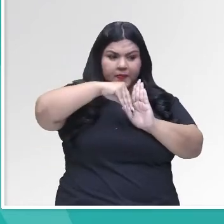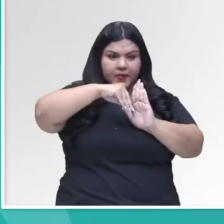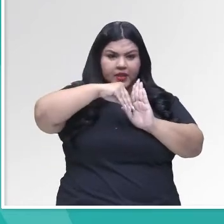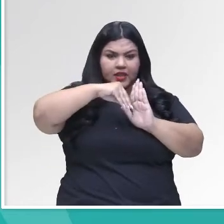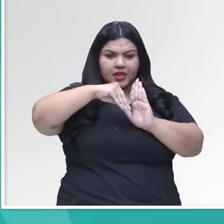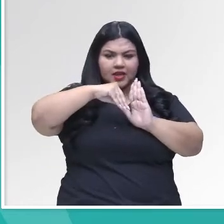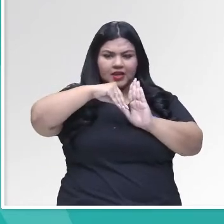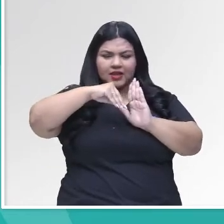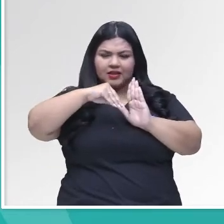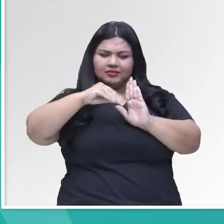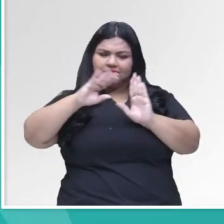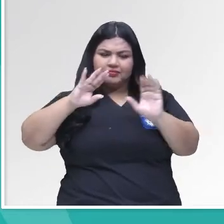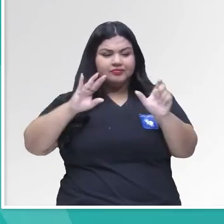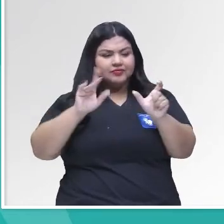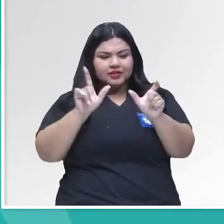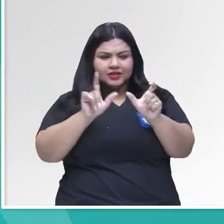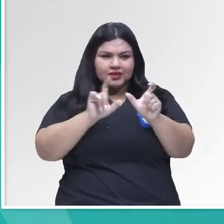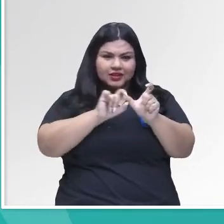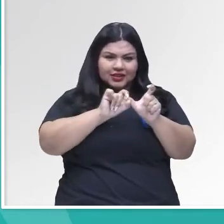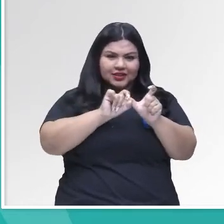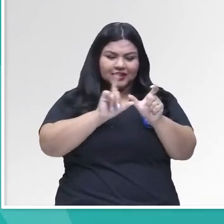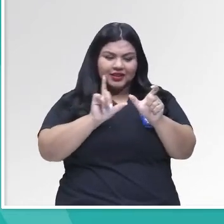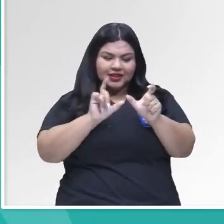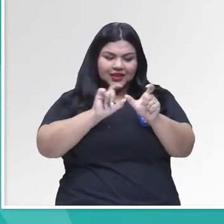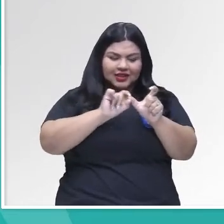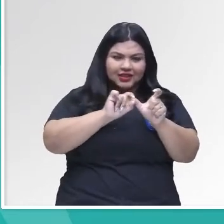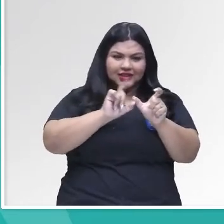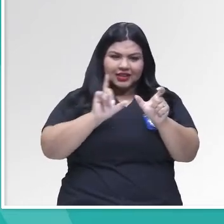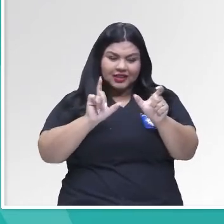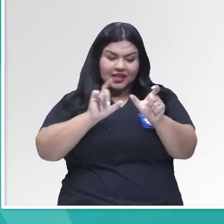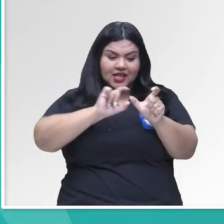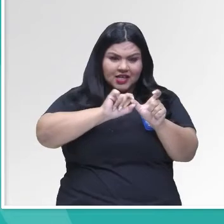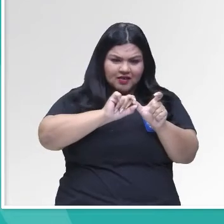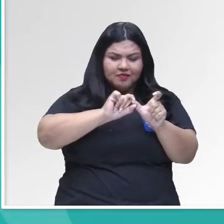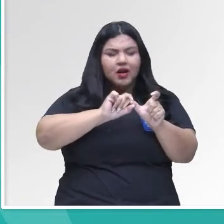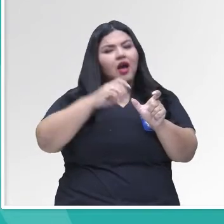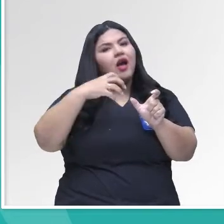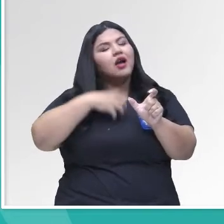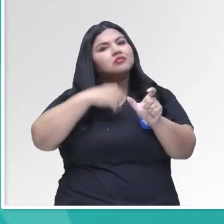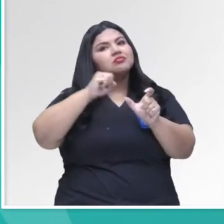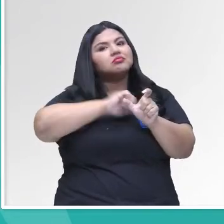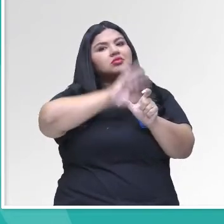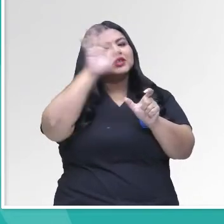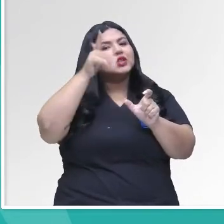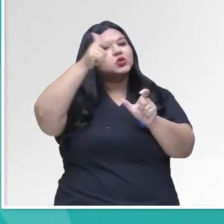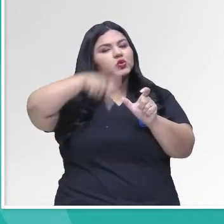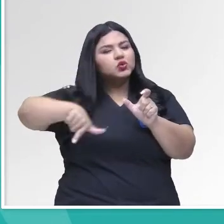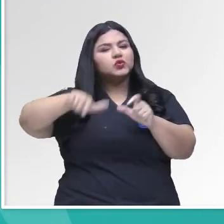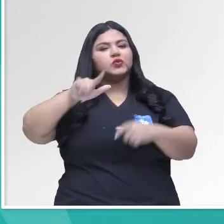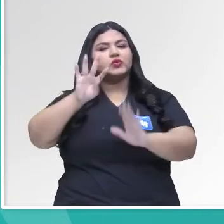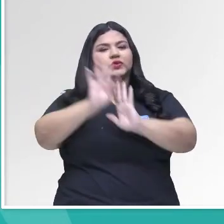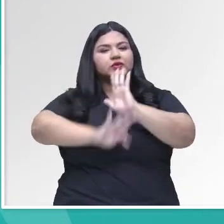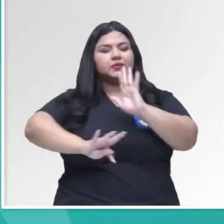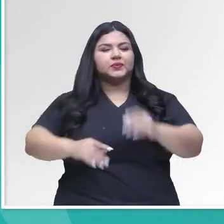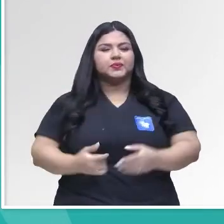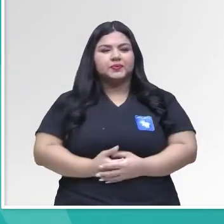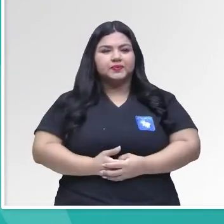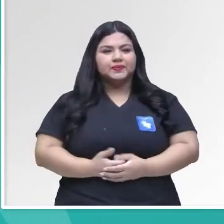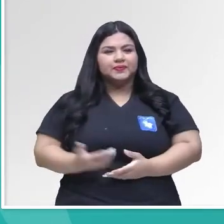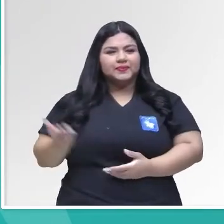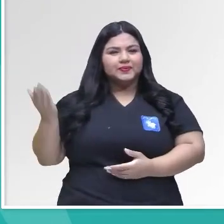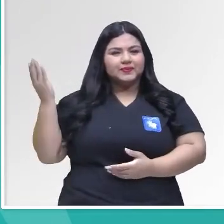conjunção, você percebia que ela fazia parte do sentido. Vamos ver novamente o texto, observa aí. Olha